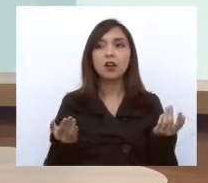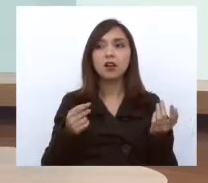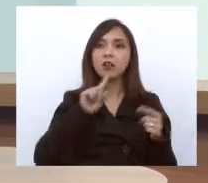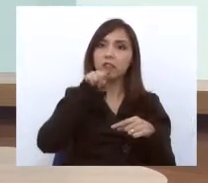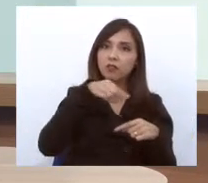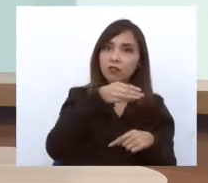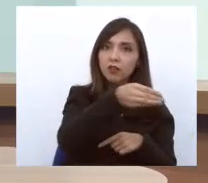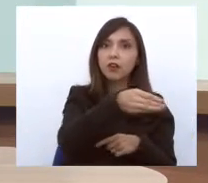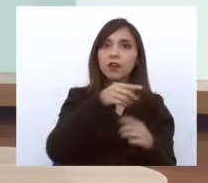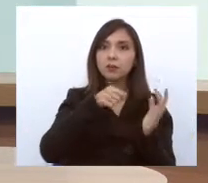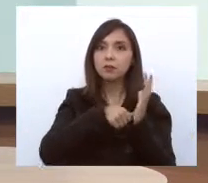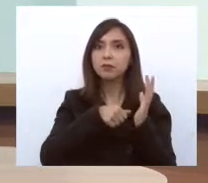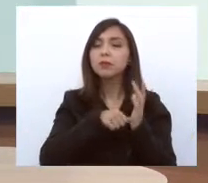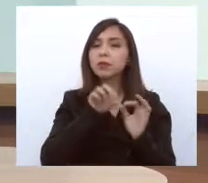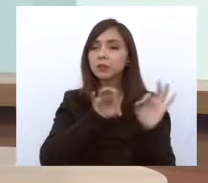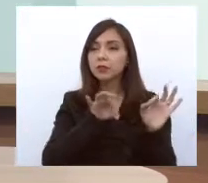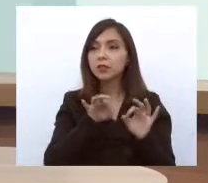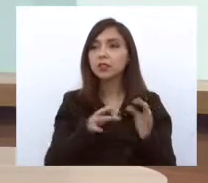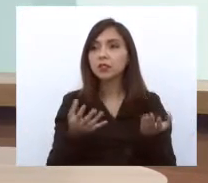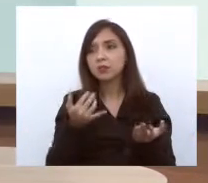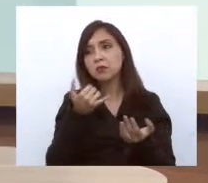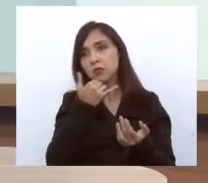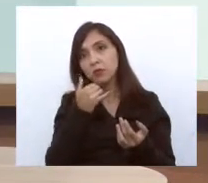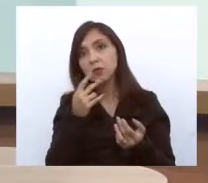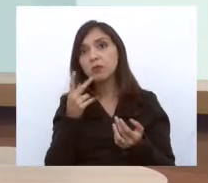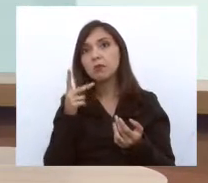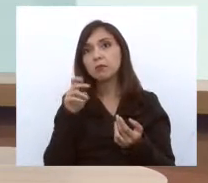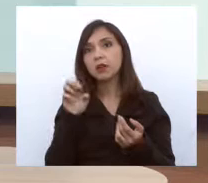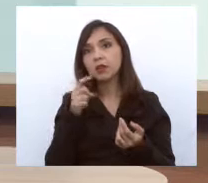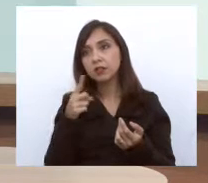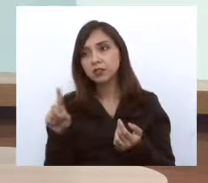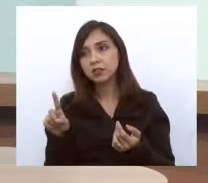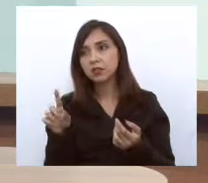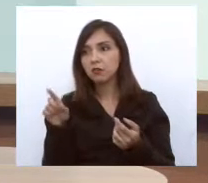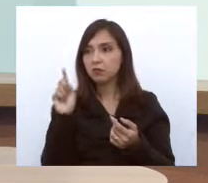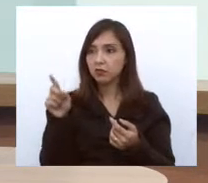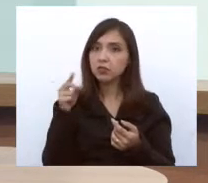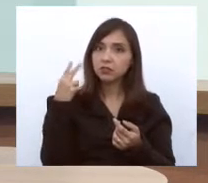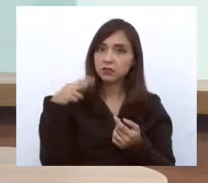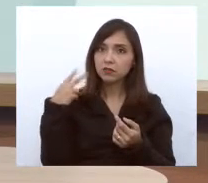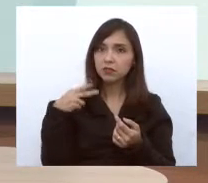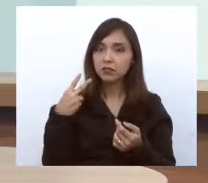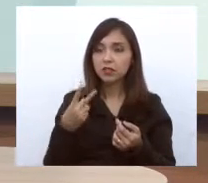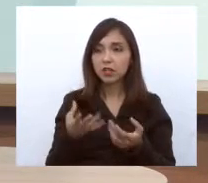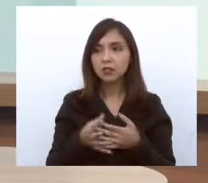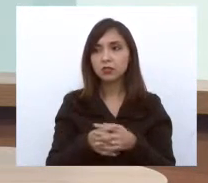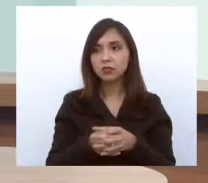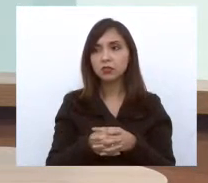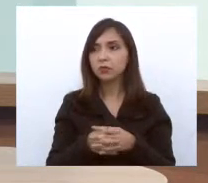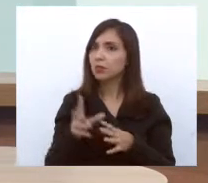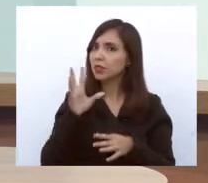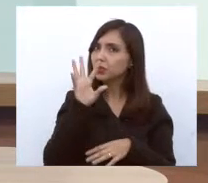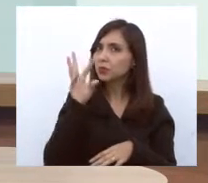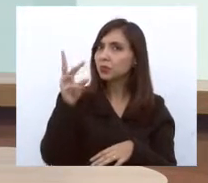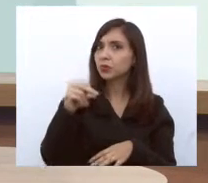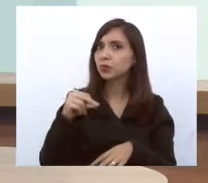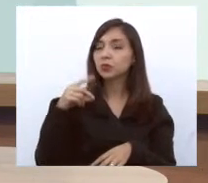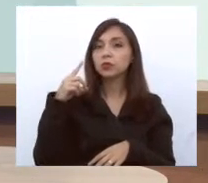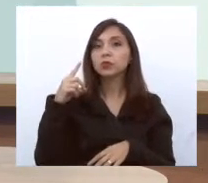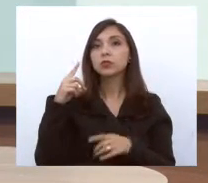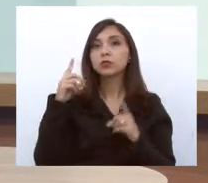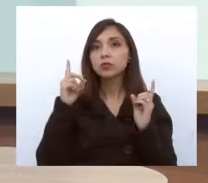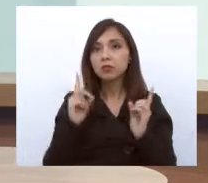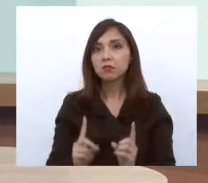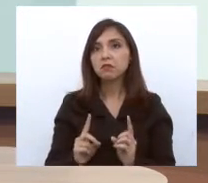maquininha. Porque, vereador Pezão, talvez o senhor é vereador, mas nem todos os deficientes e idosos